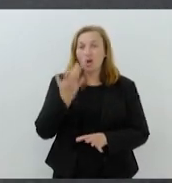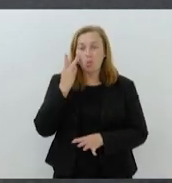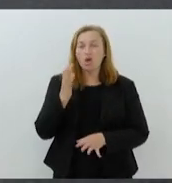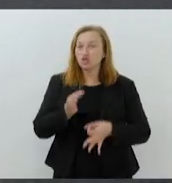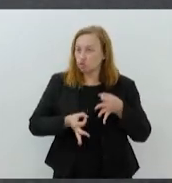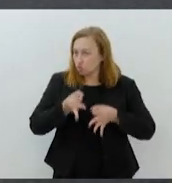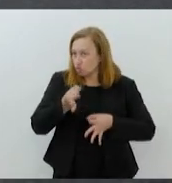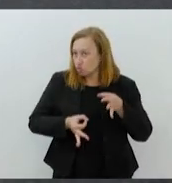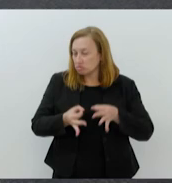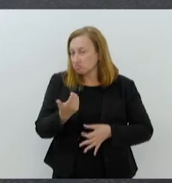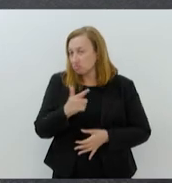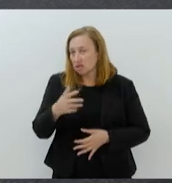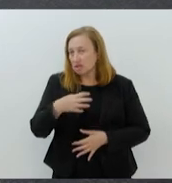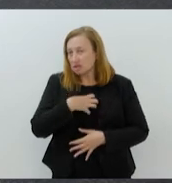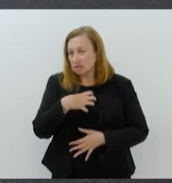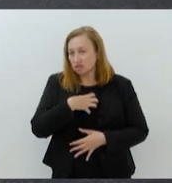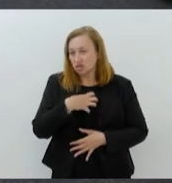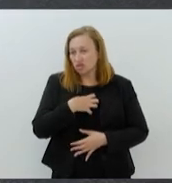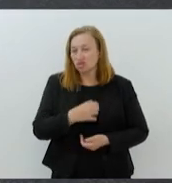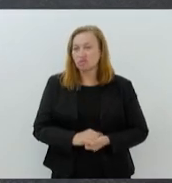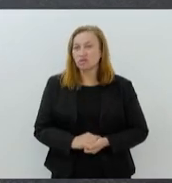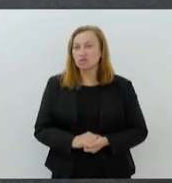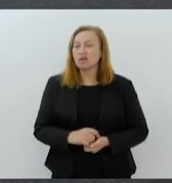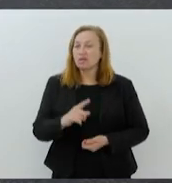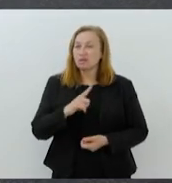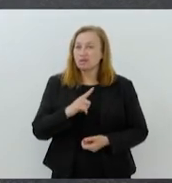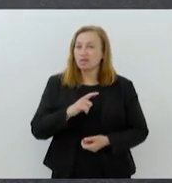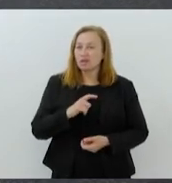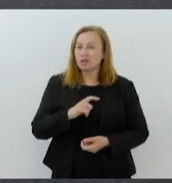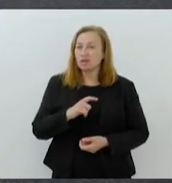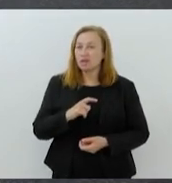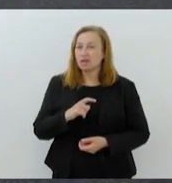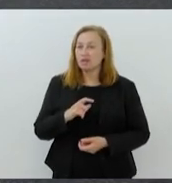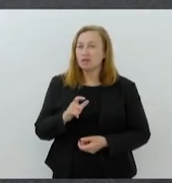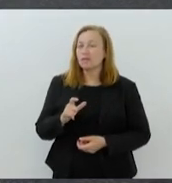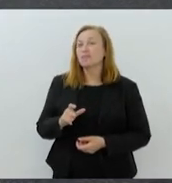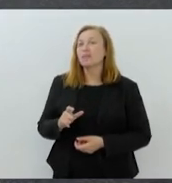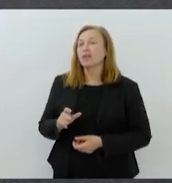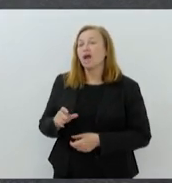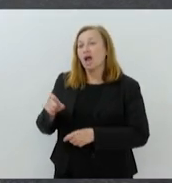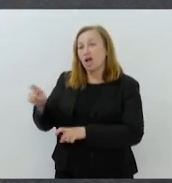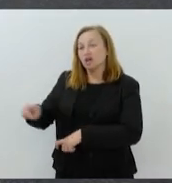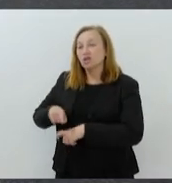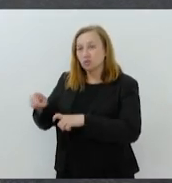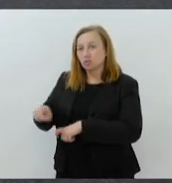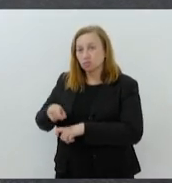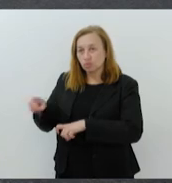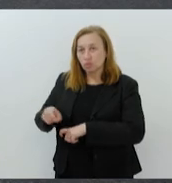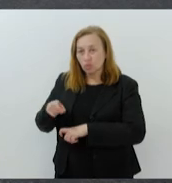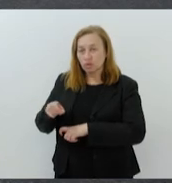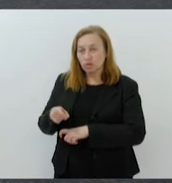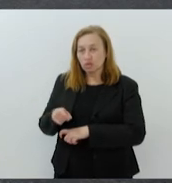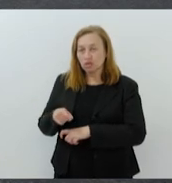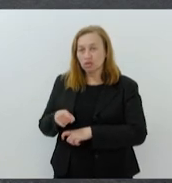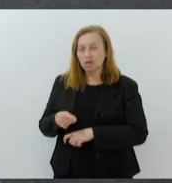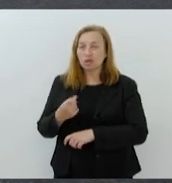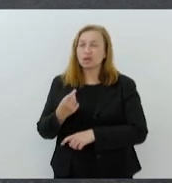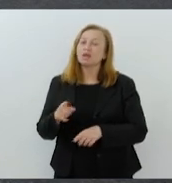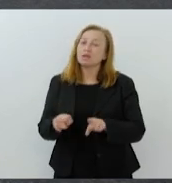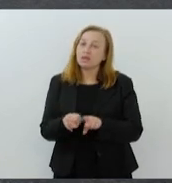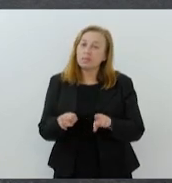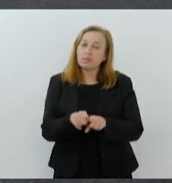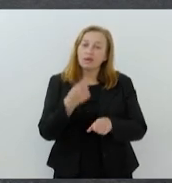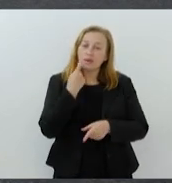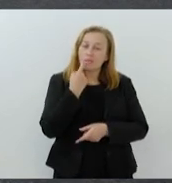Não tem sentido a gente ter esses agricultores e pescadores familiares se matando por aí, né, com